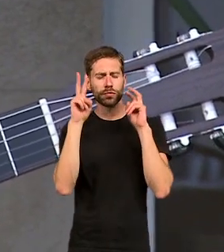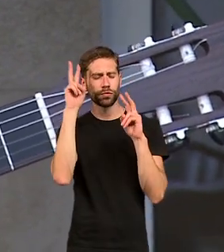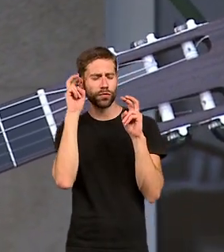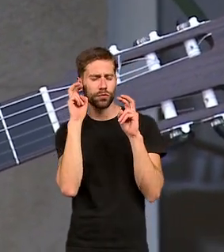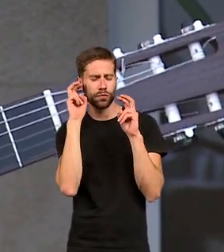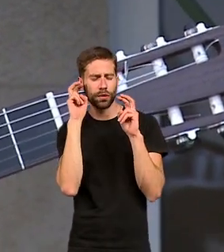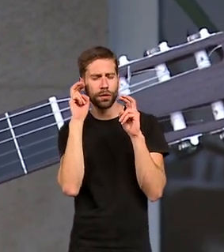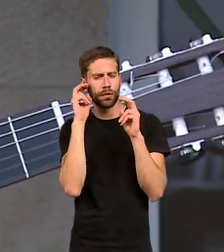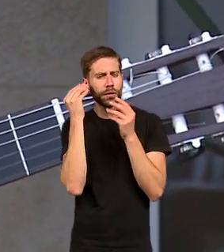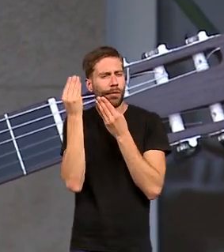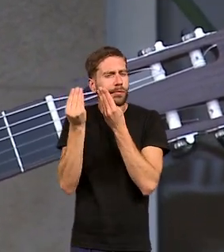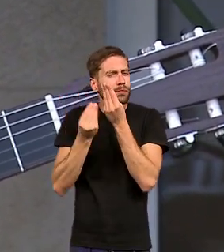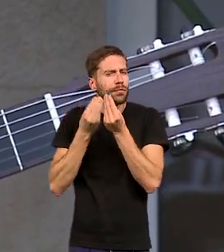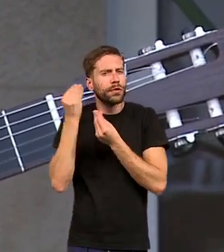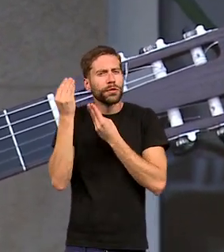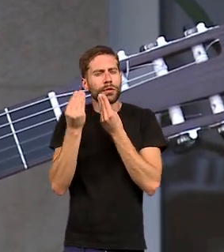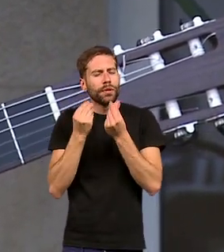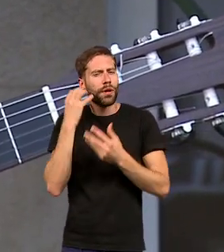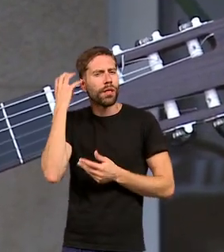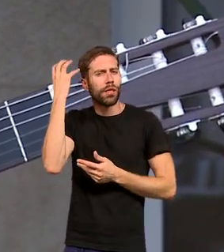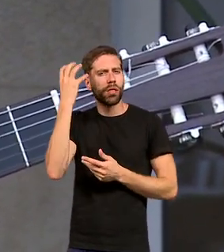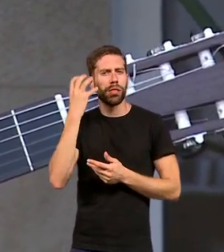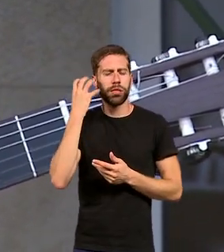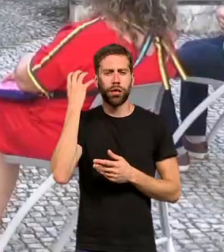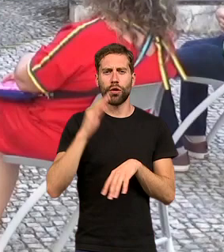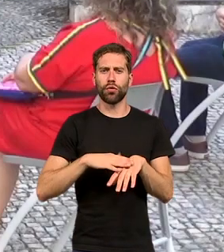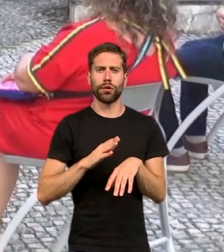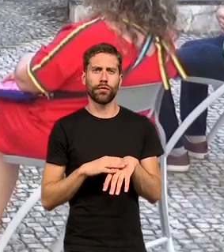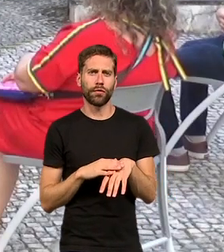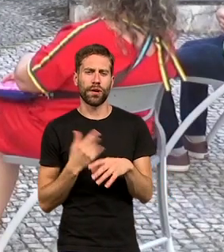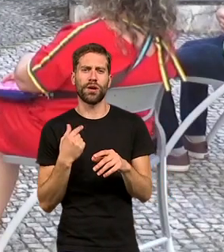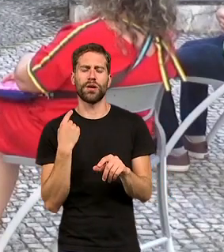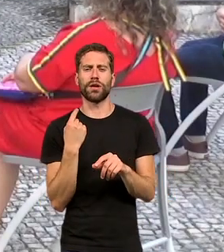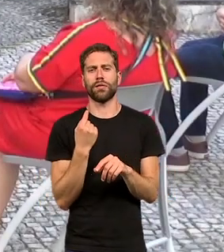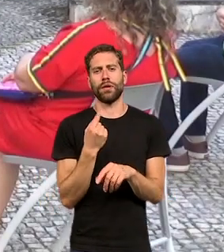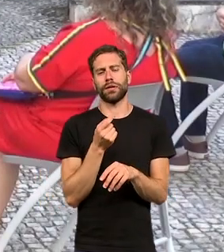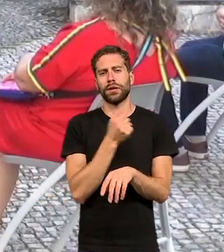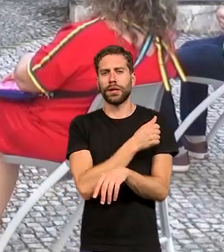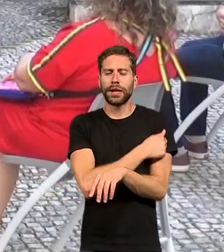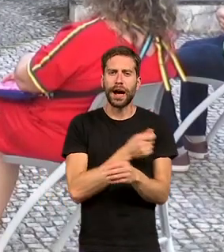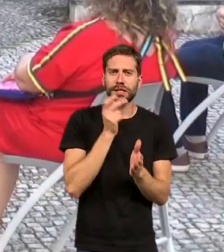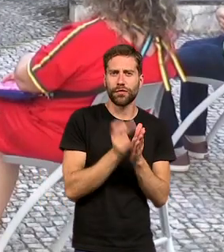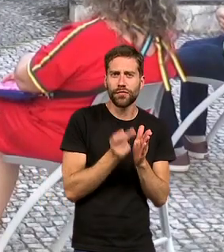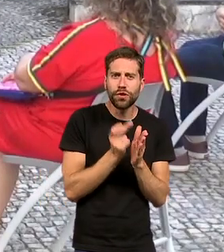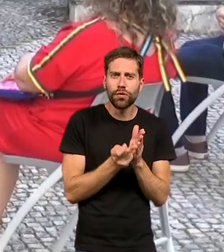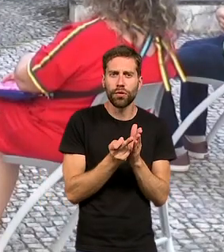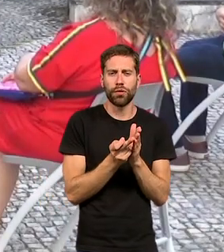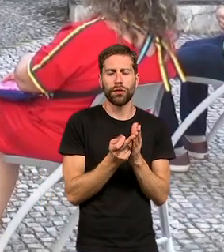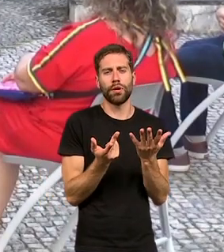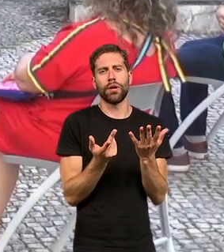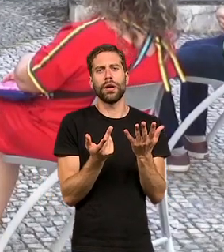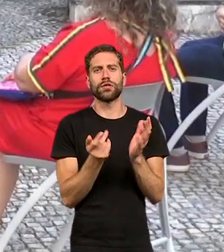foi diferente, a forma como se apreciou depois de tanto tempo a ver coisas só na internet, foi